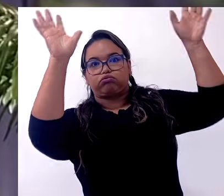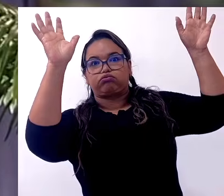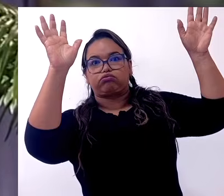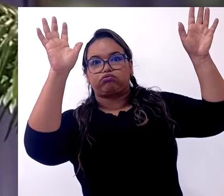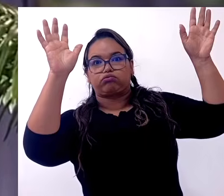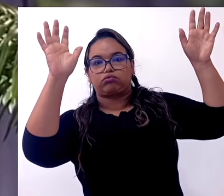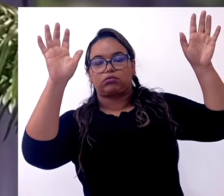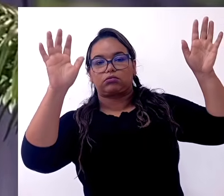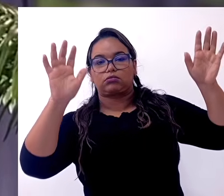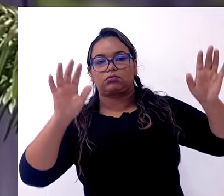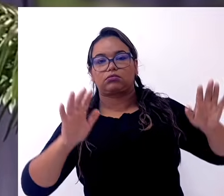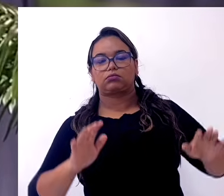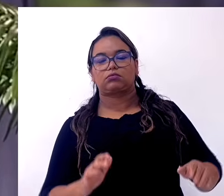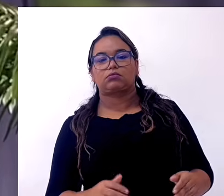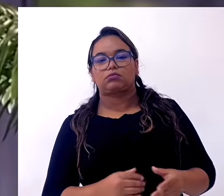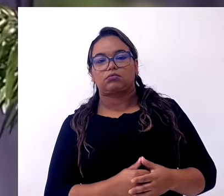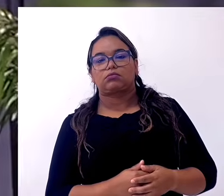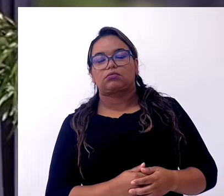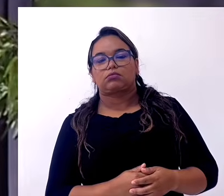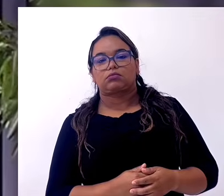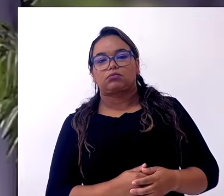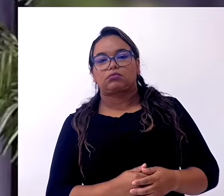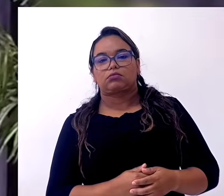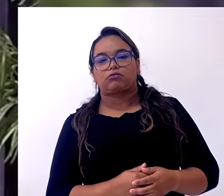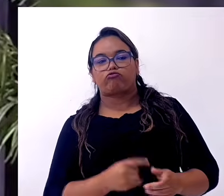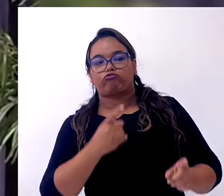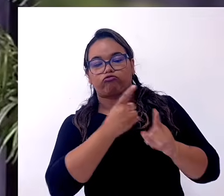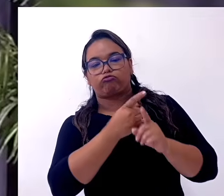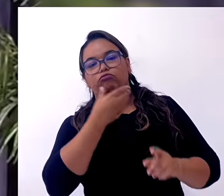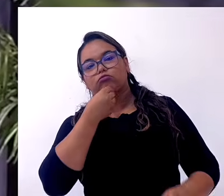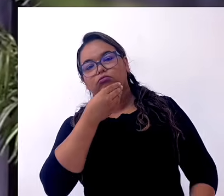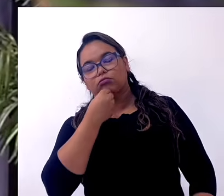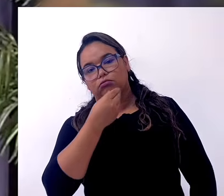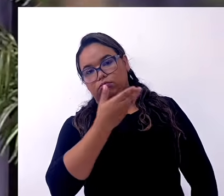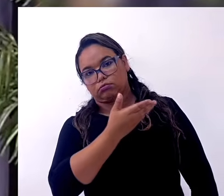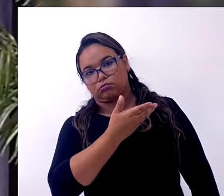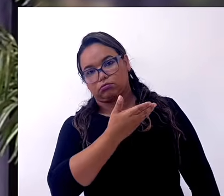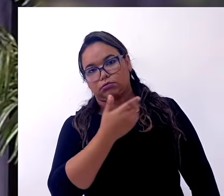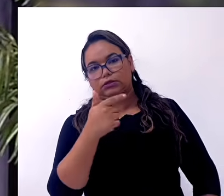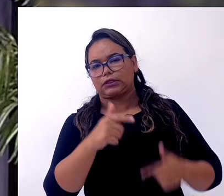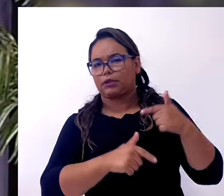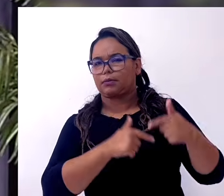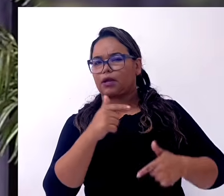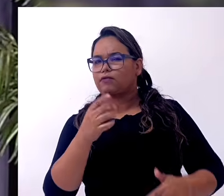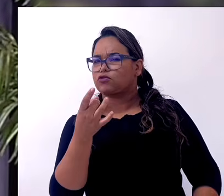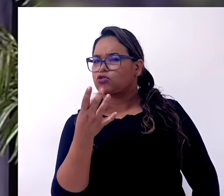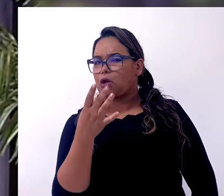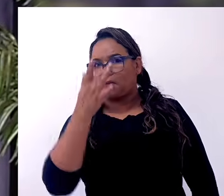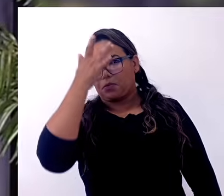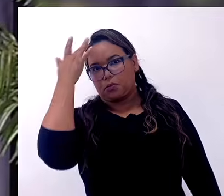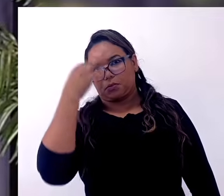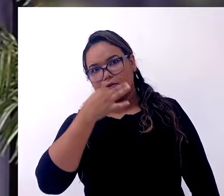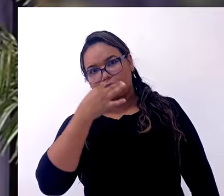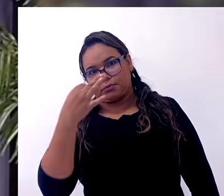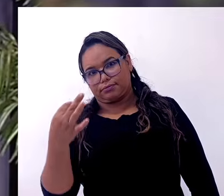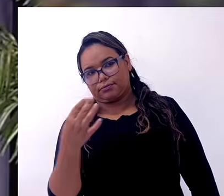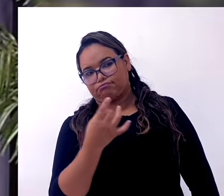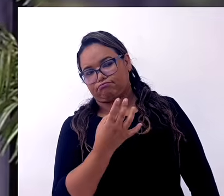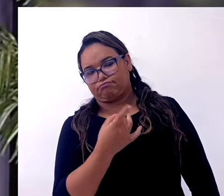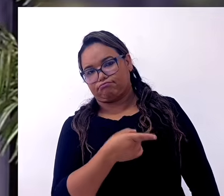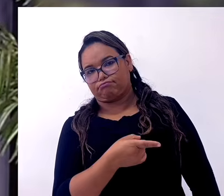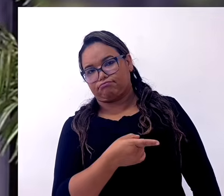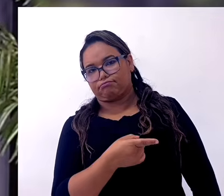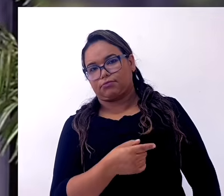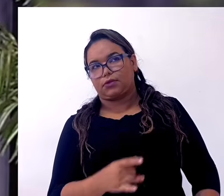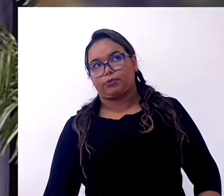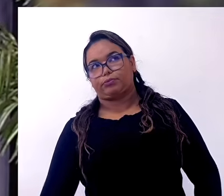Agora, para encerrar o caso e para dizer que foi um caminhão, as pessoas disseram, bem, certamente se foi um caminhão, então